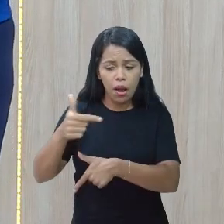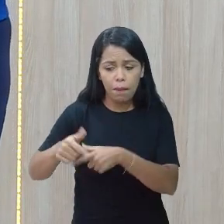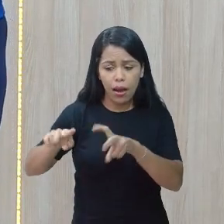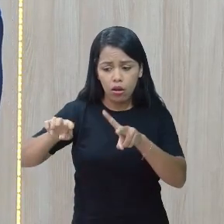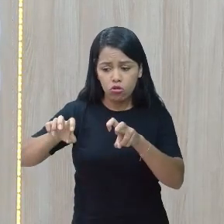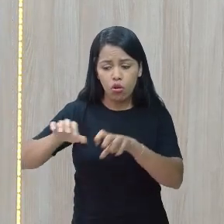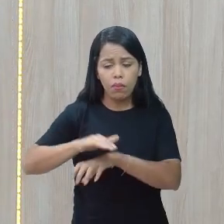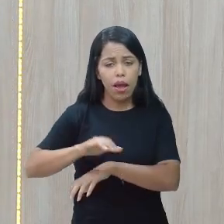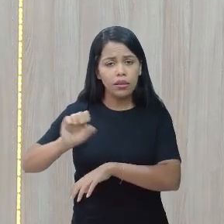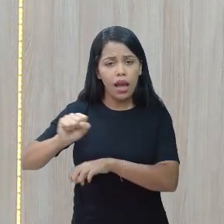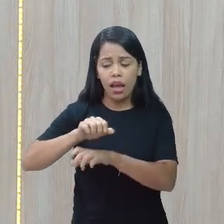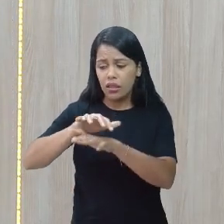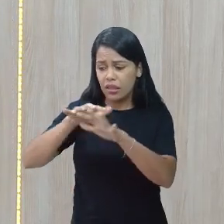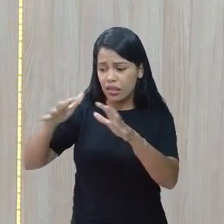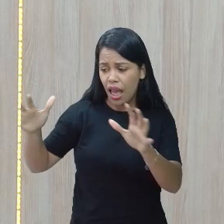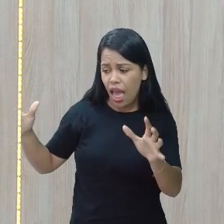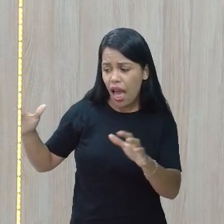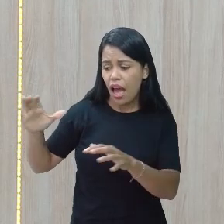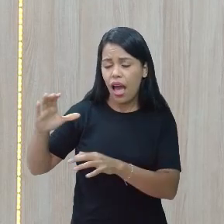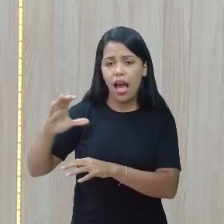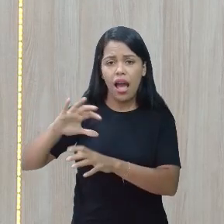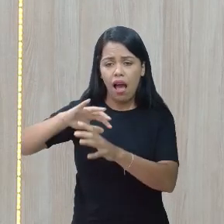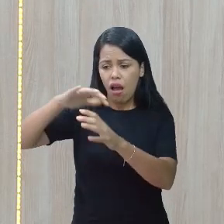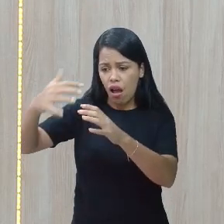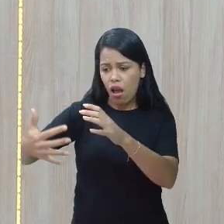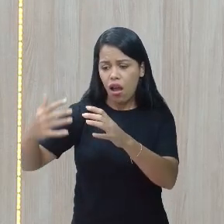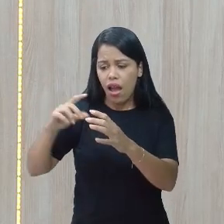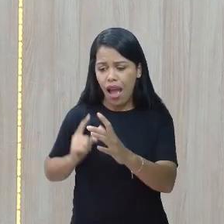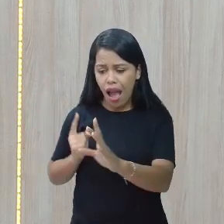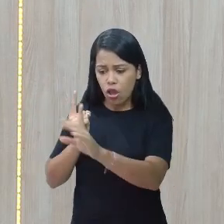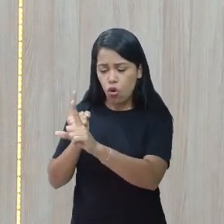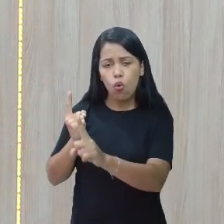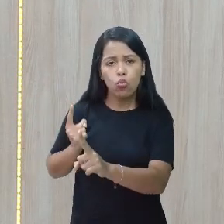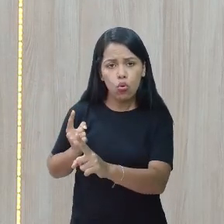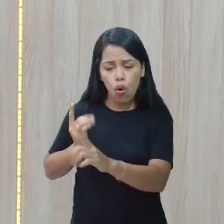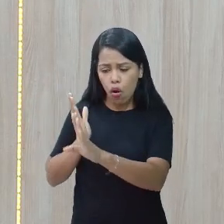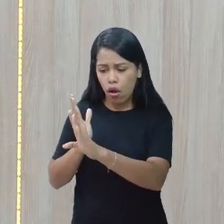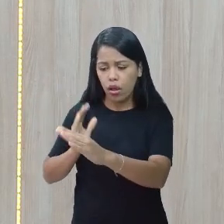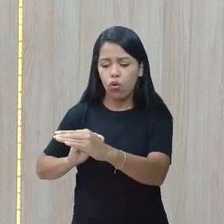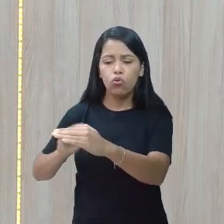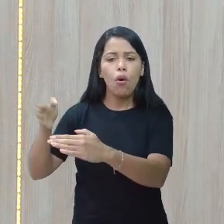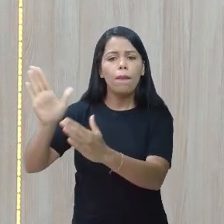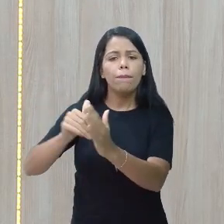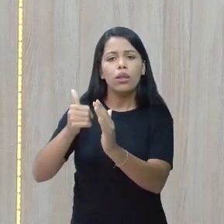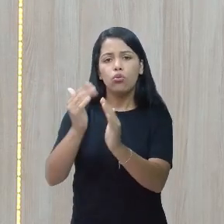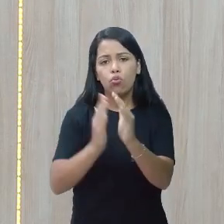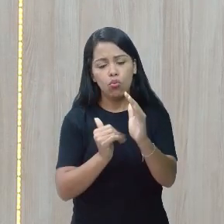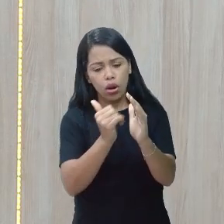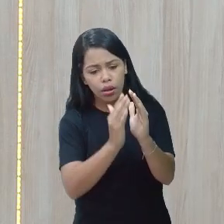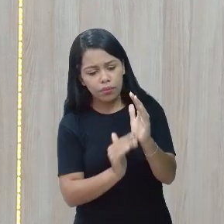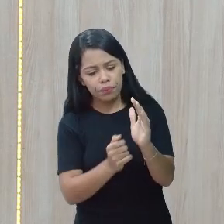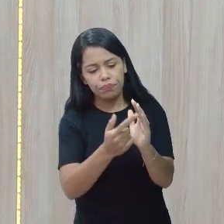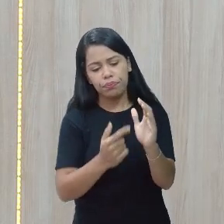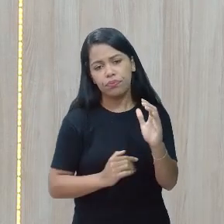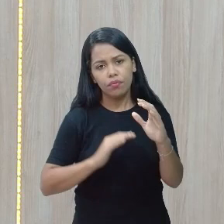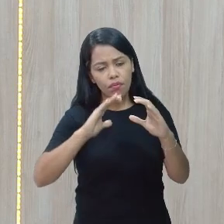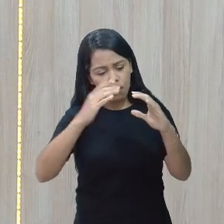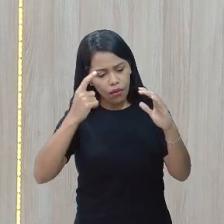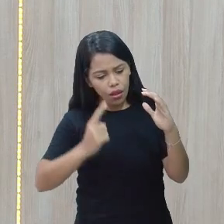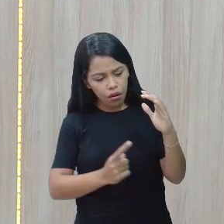da Capivara, que encontrou pinturas rupestres lá, ela acha, né, ela afirma